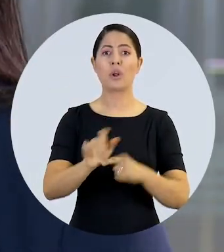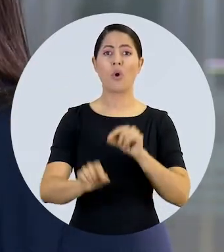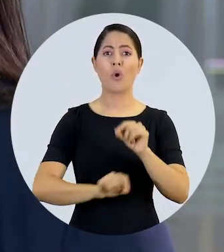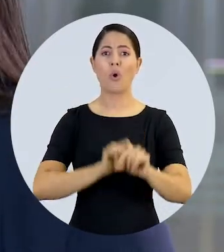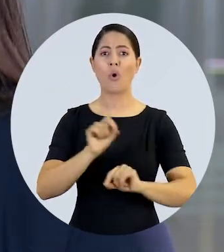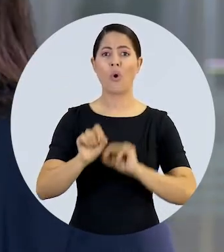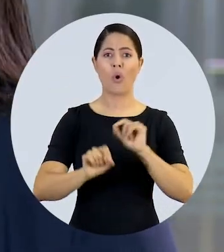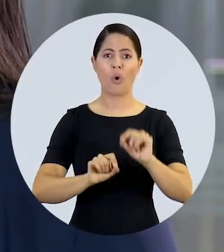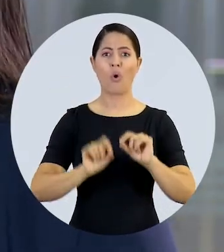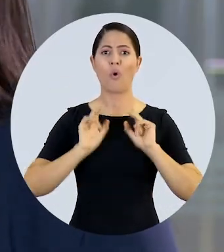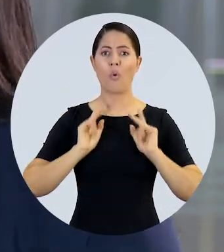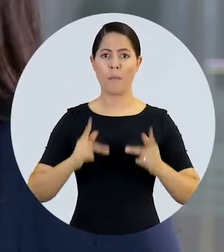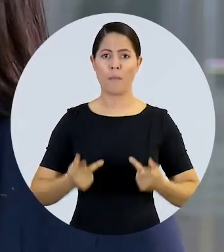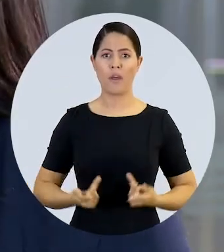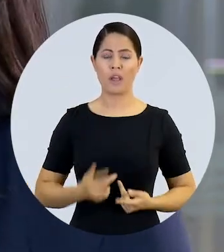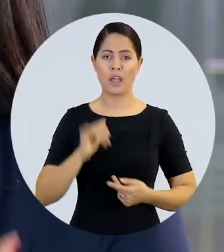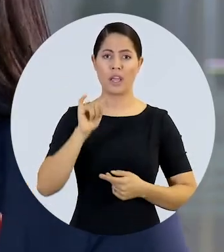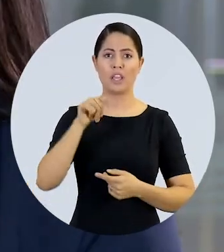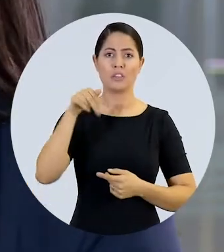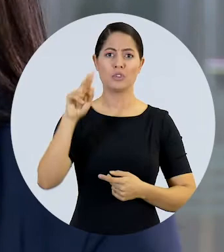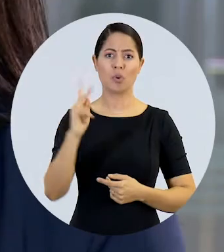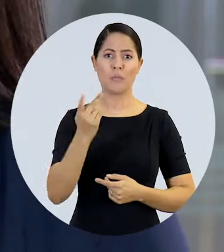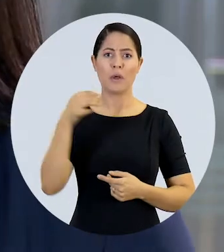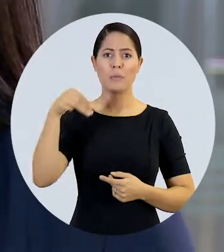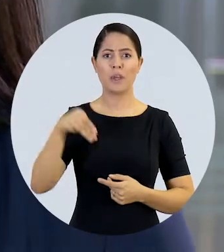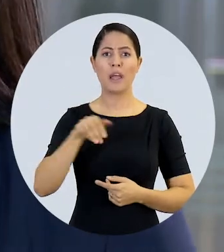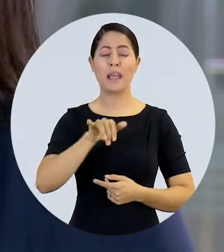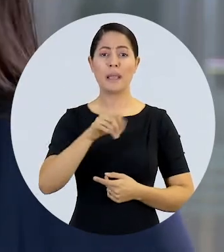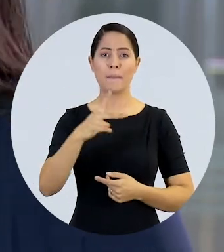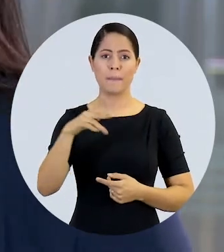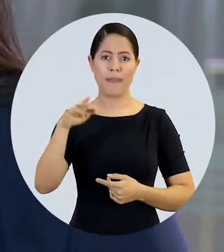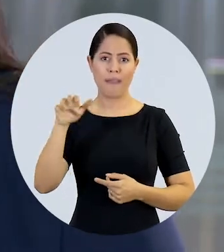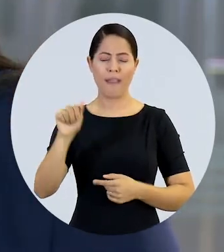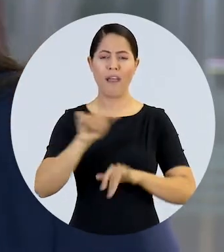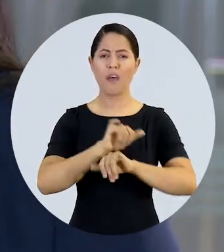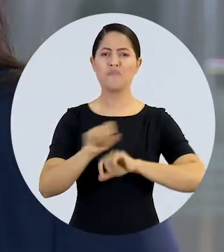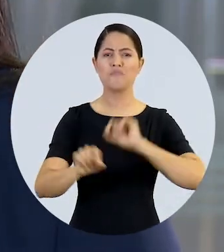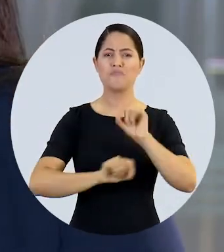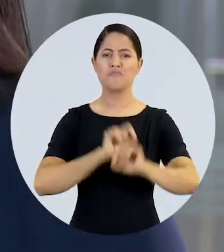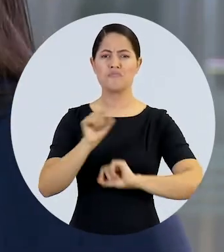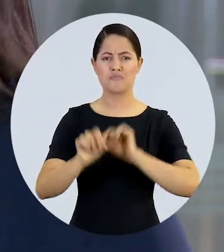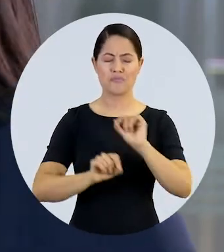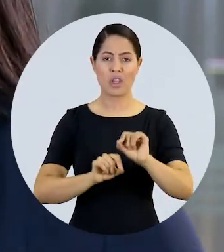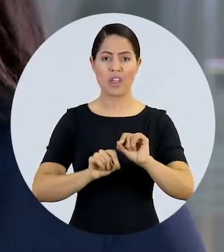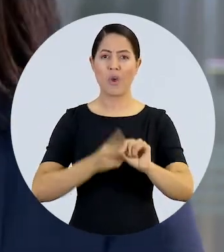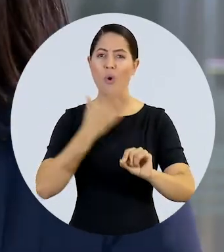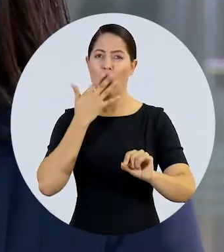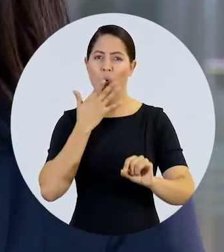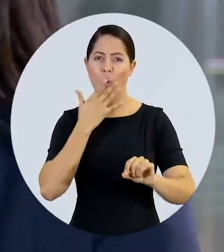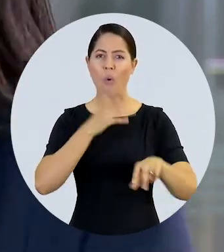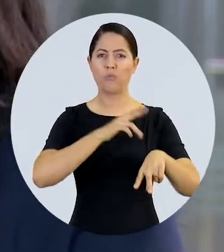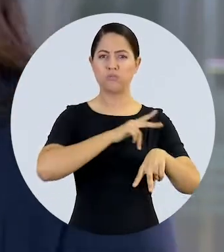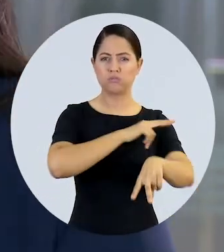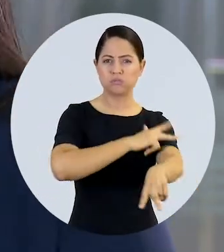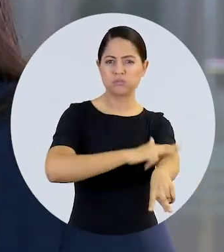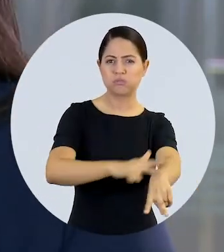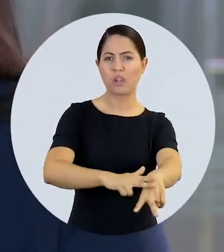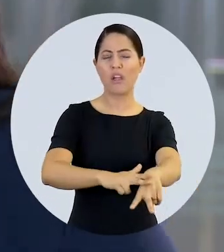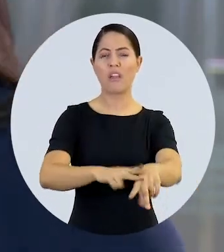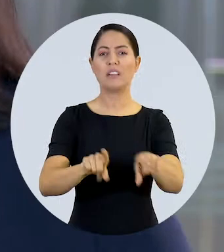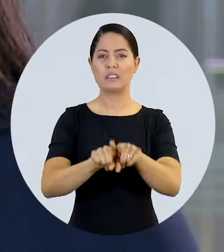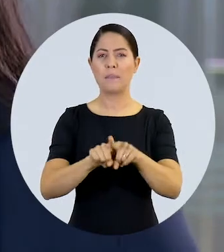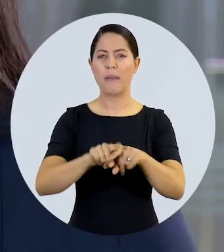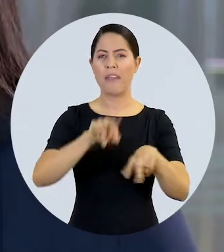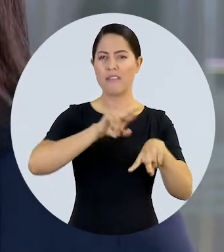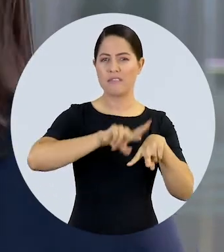Municipal do Instituto de Pesquisa Econômica Aplicada, IPEA, embora as diferenças em função de cor e sexo tenham diminuído